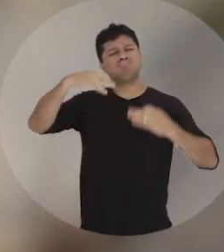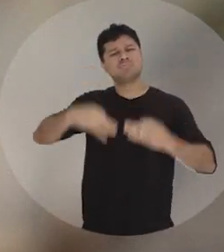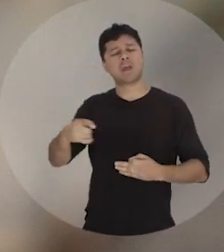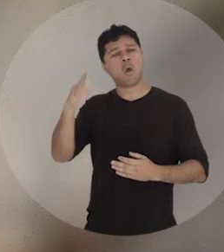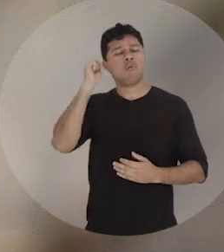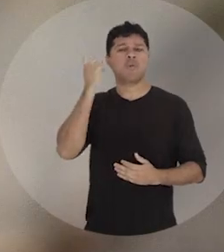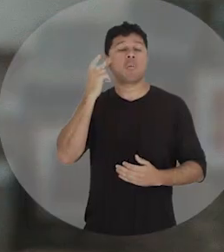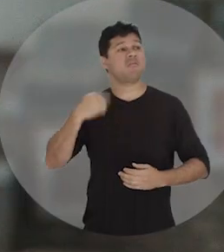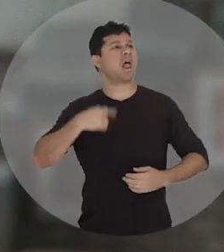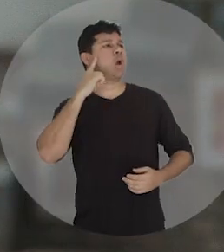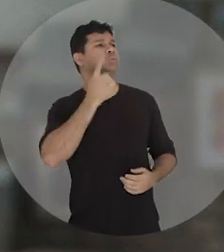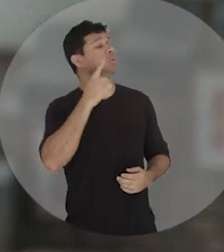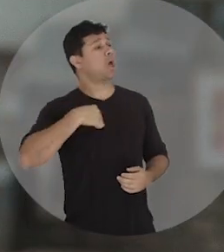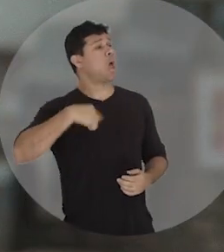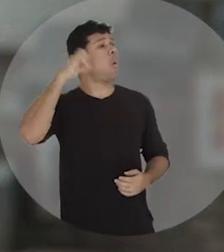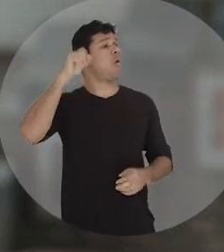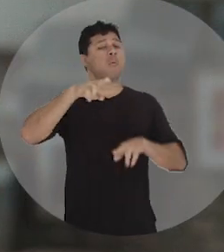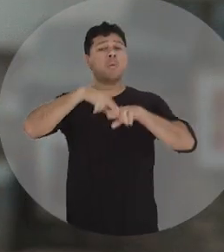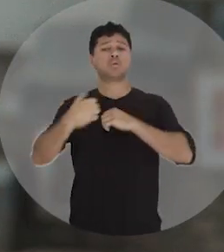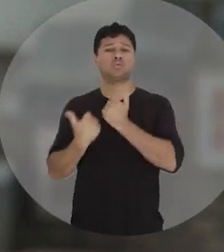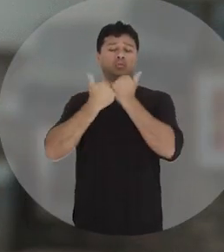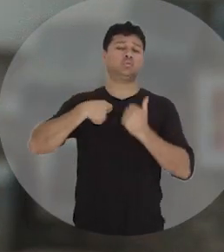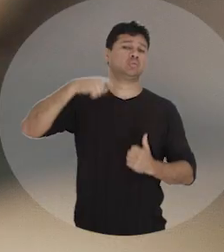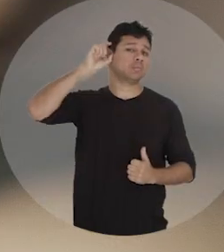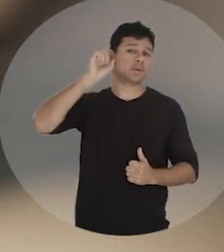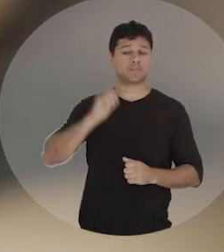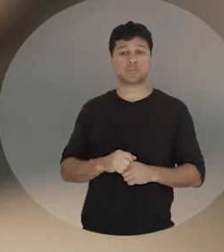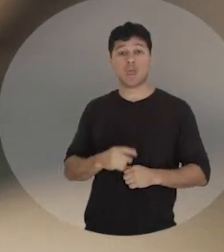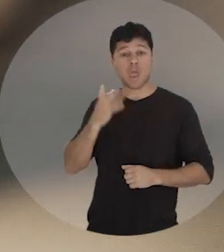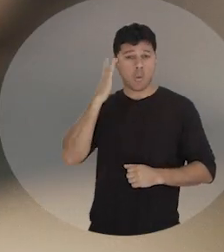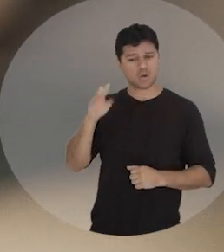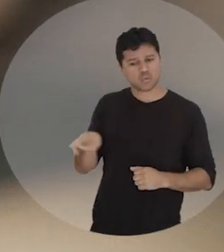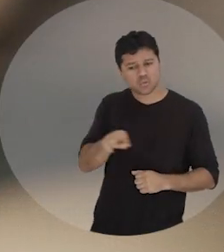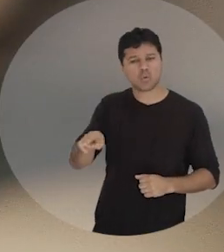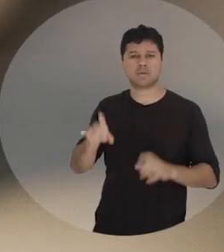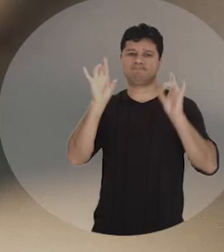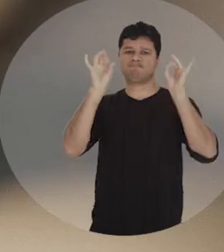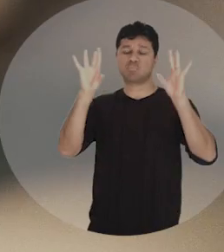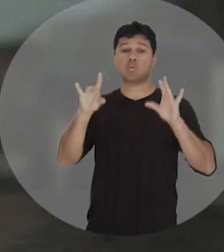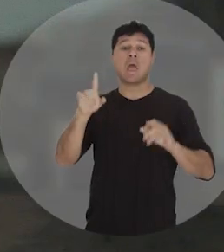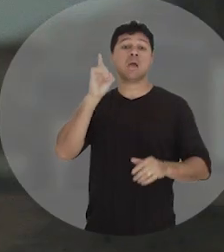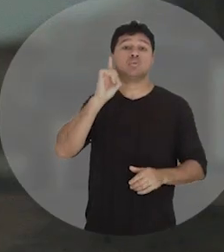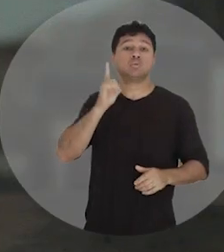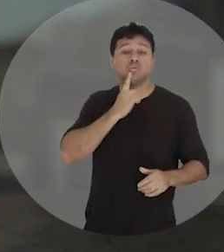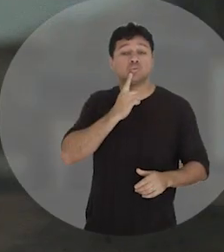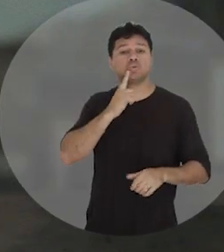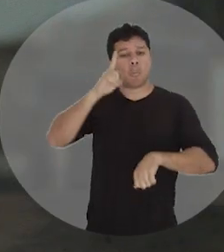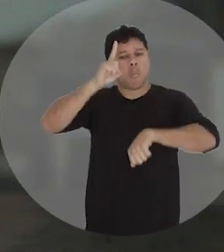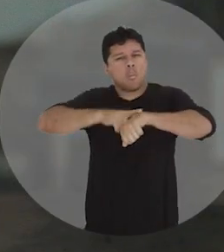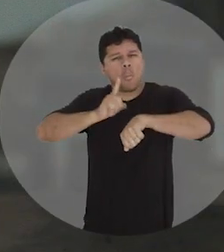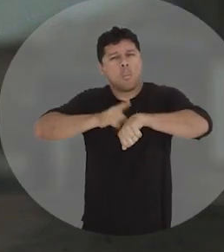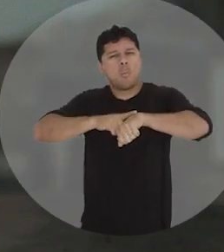não acha que ele escuta normal, né? Ele não se vê assim, ah, eu sou surdo, não, eu ouço, só que eu preciso do aparelho. Eu acho que Henrique e Bruna são privilegiados de serem